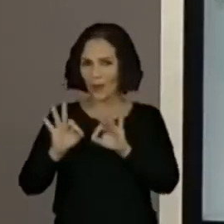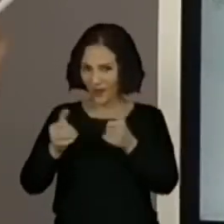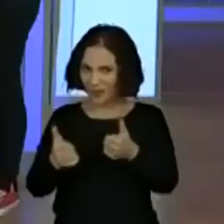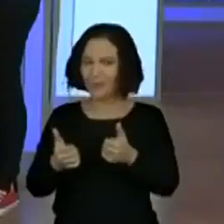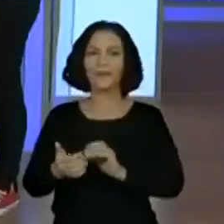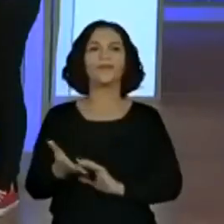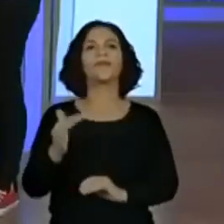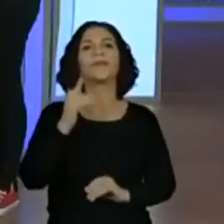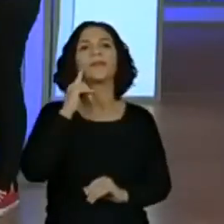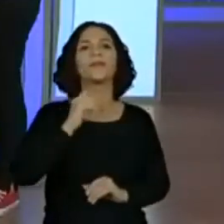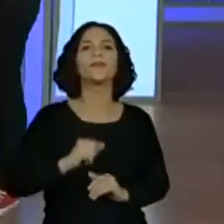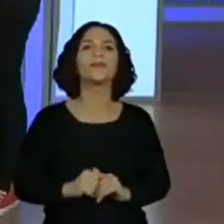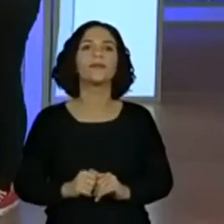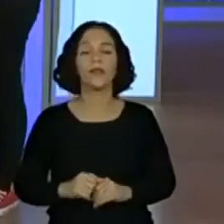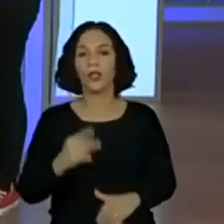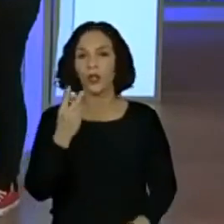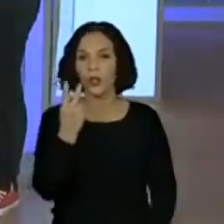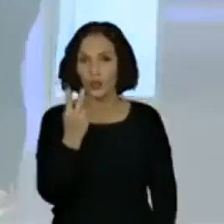Vamos lá?